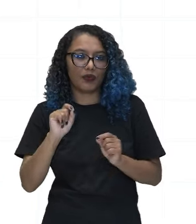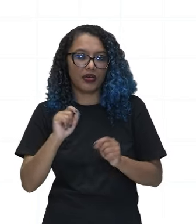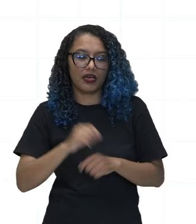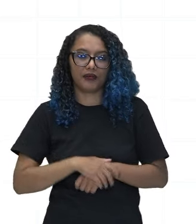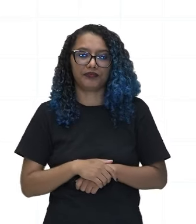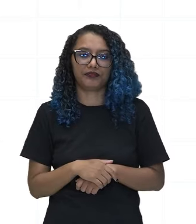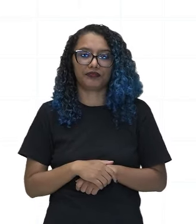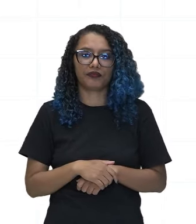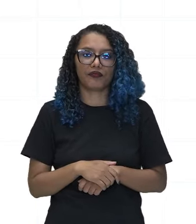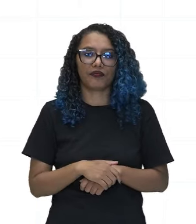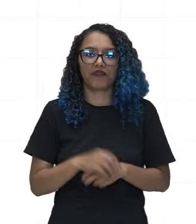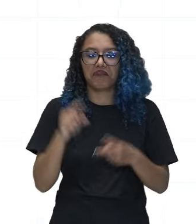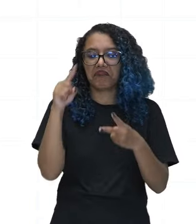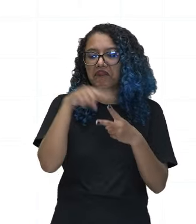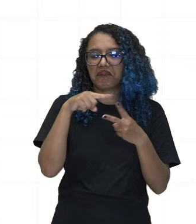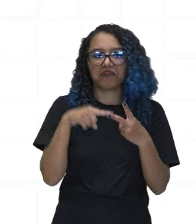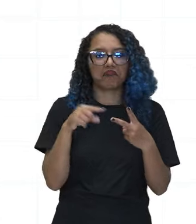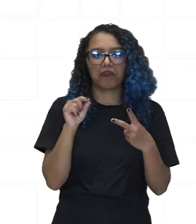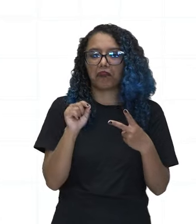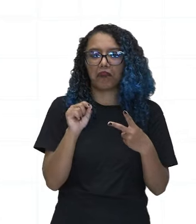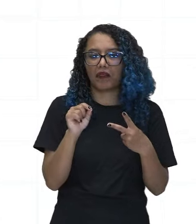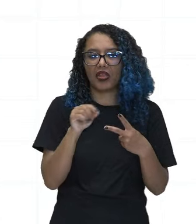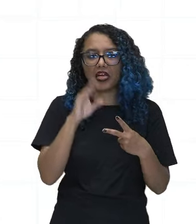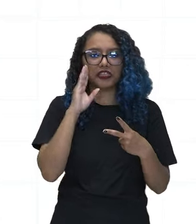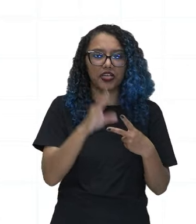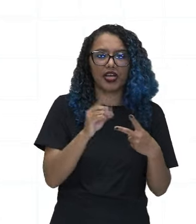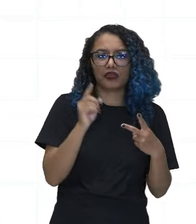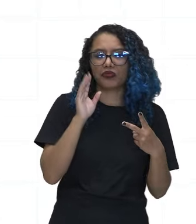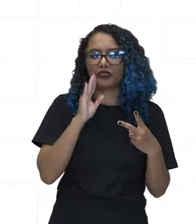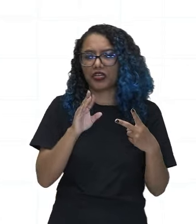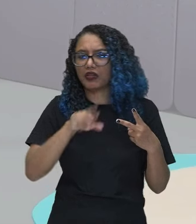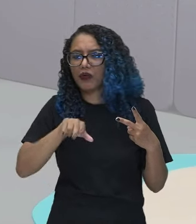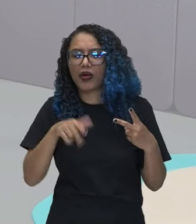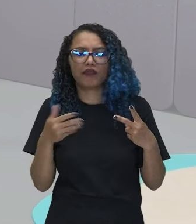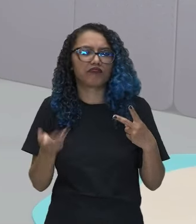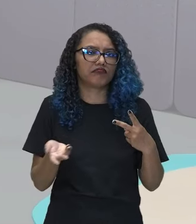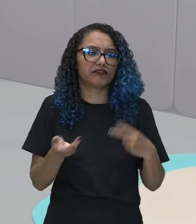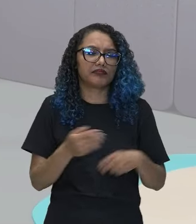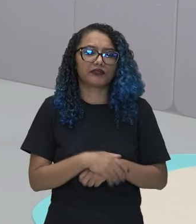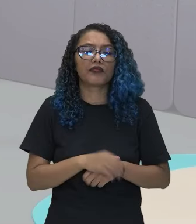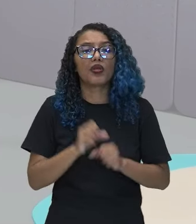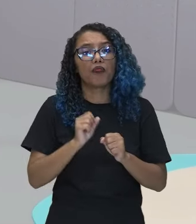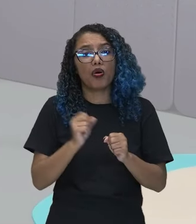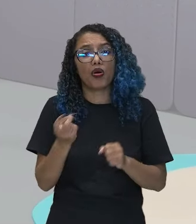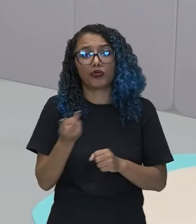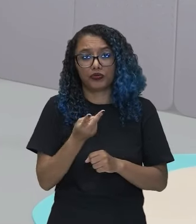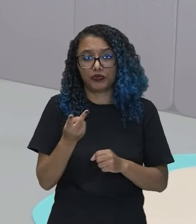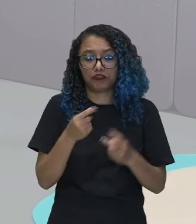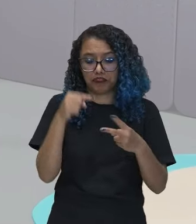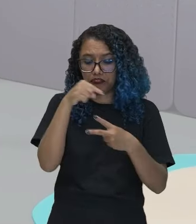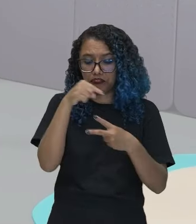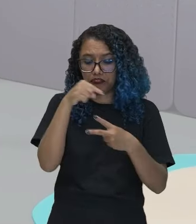discurso direto ou discurso indireto. Pode-se usar, né, os dois tipos de discurso, mas no